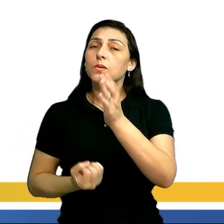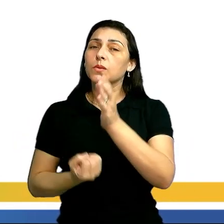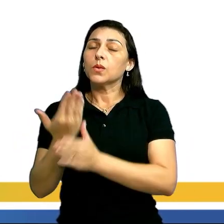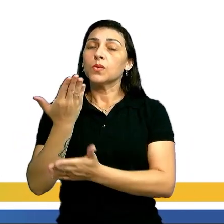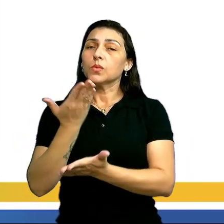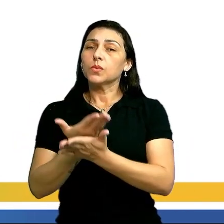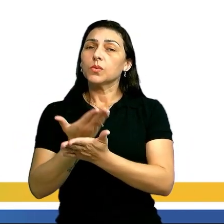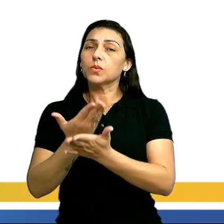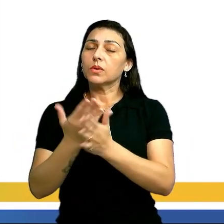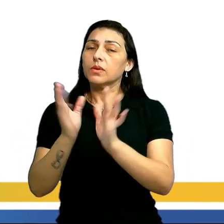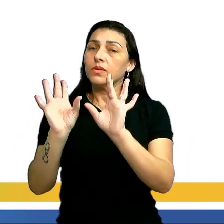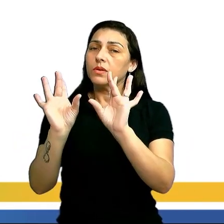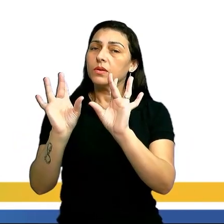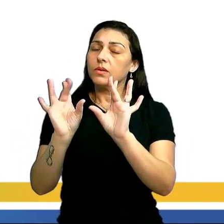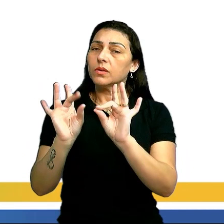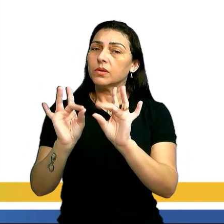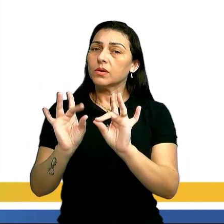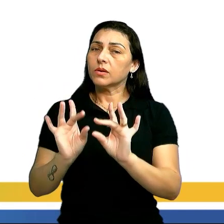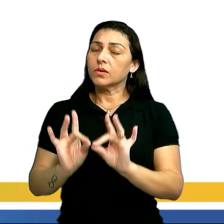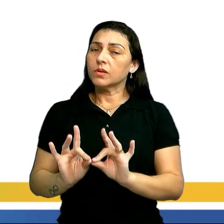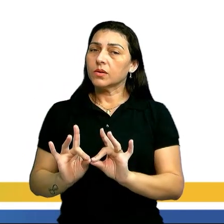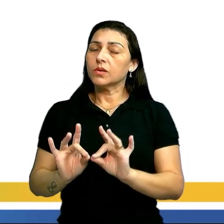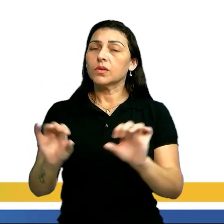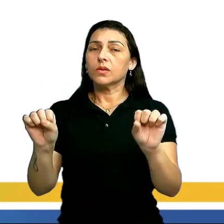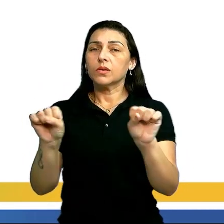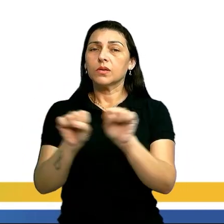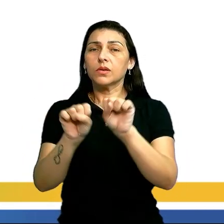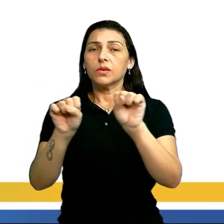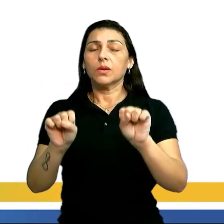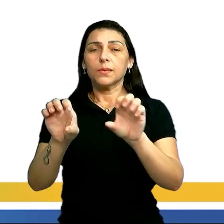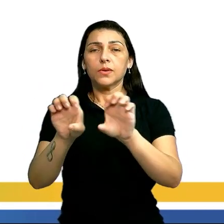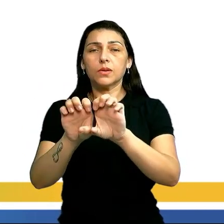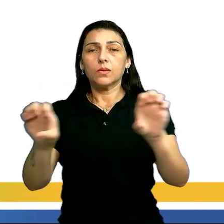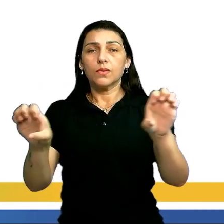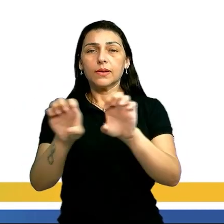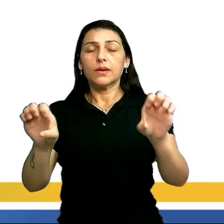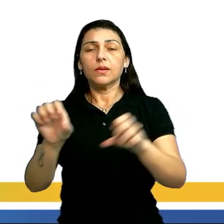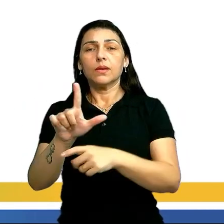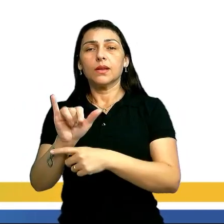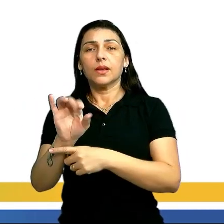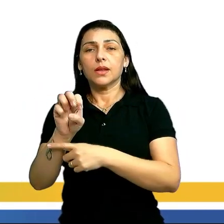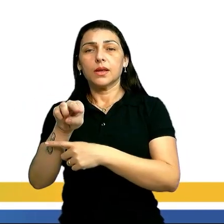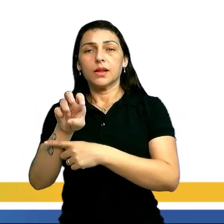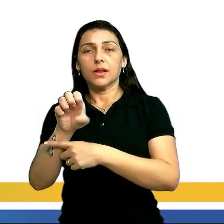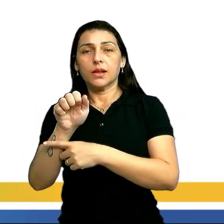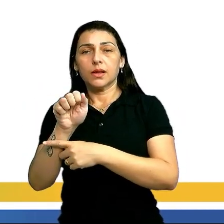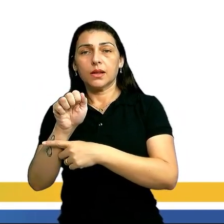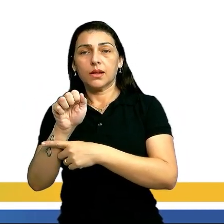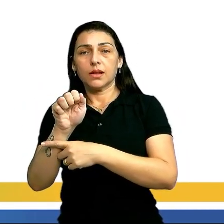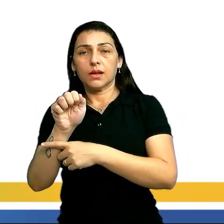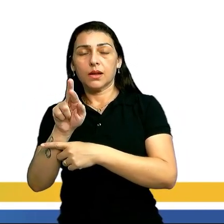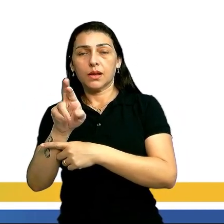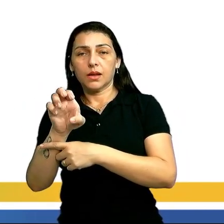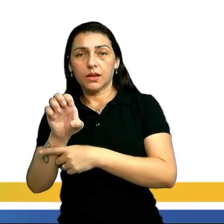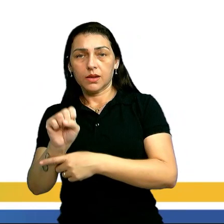do estudo detalhado de sistemas de equações lineares, sejam